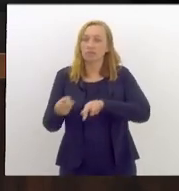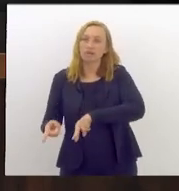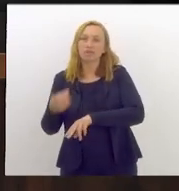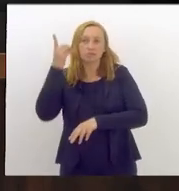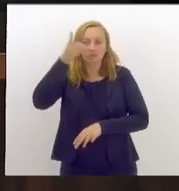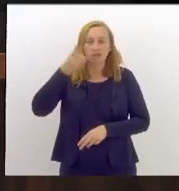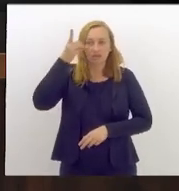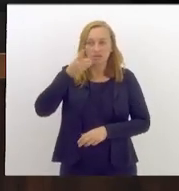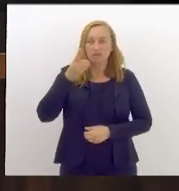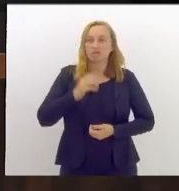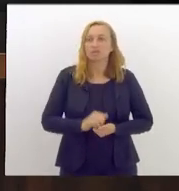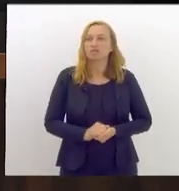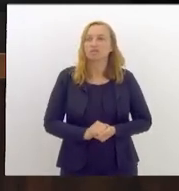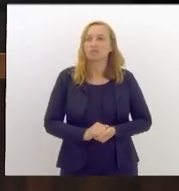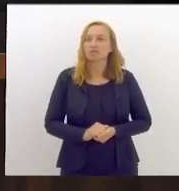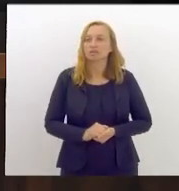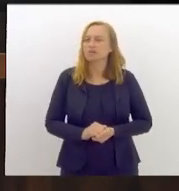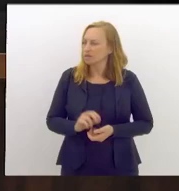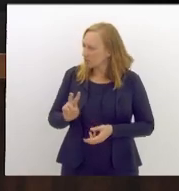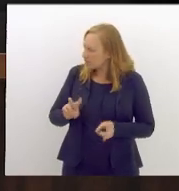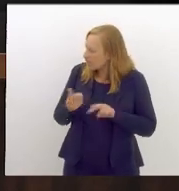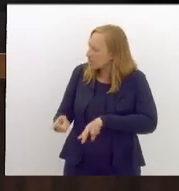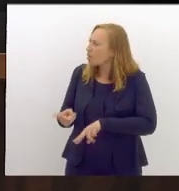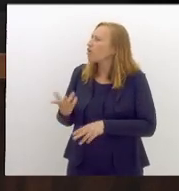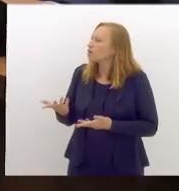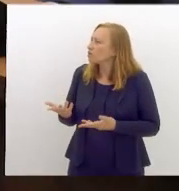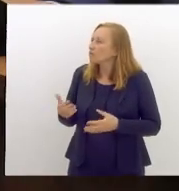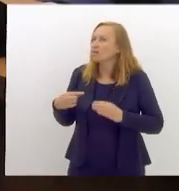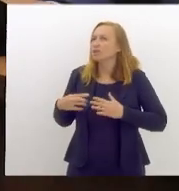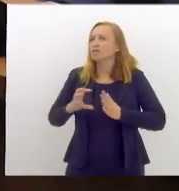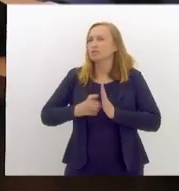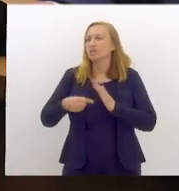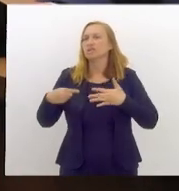deputado você vai caminhar